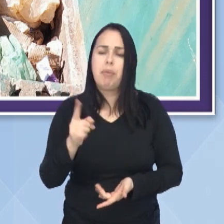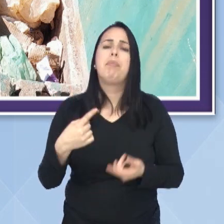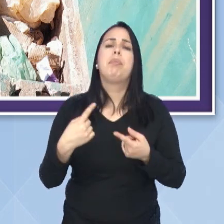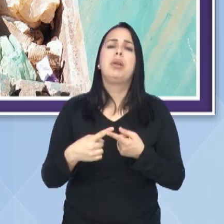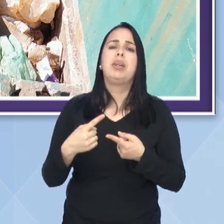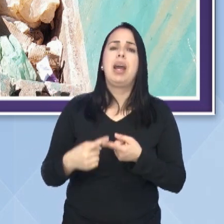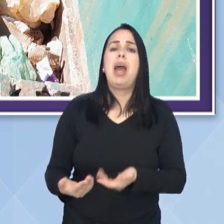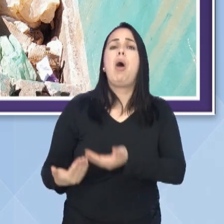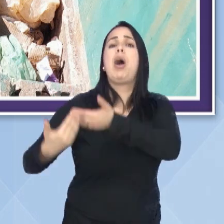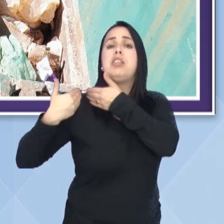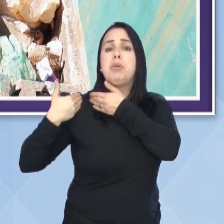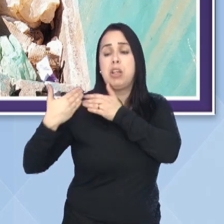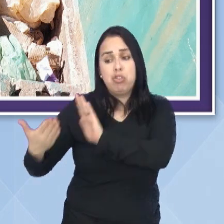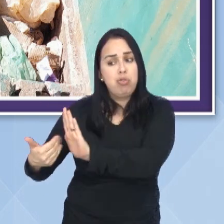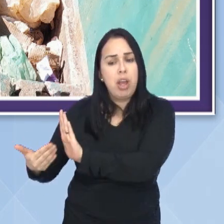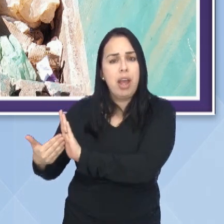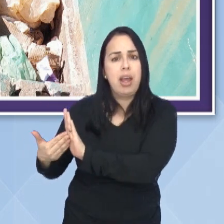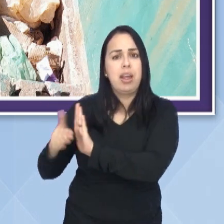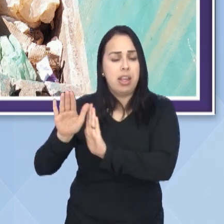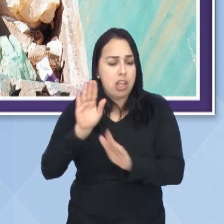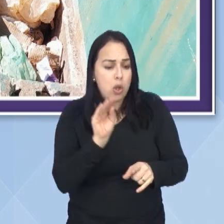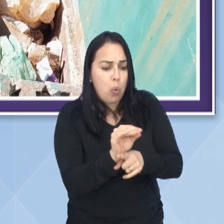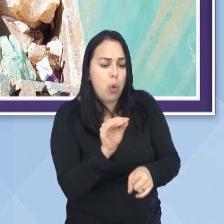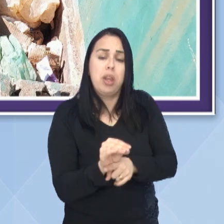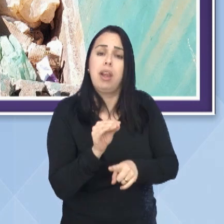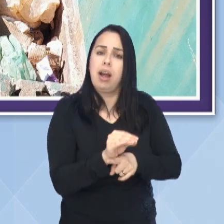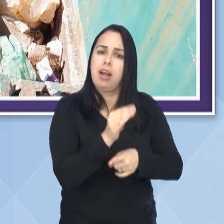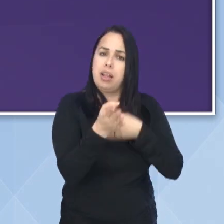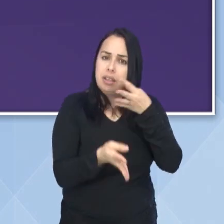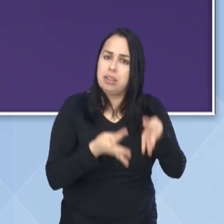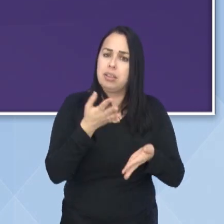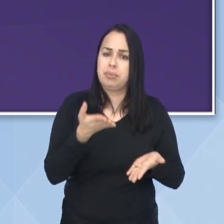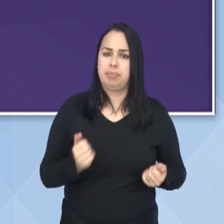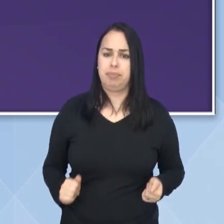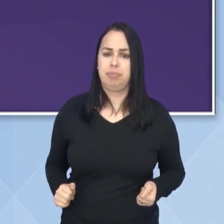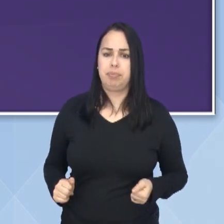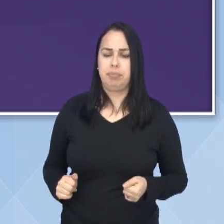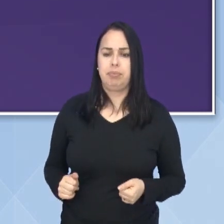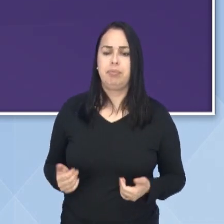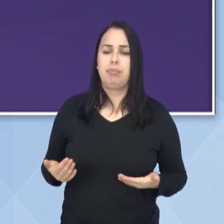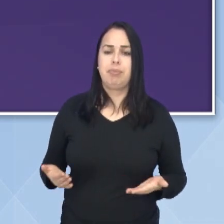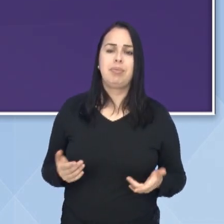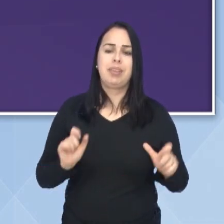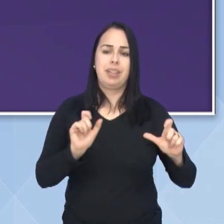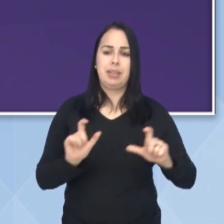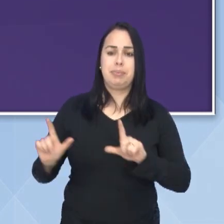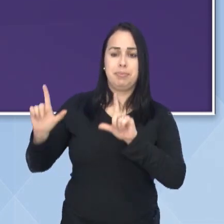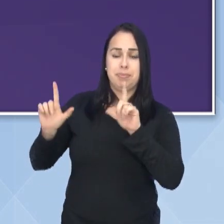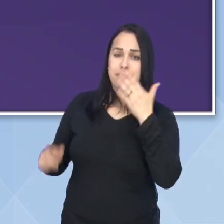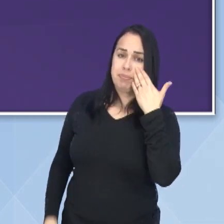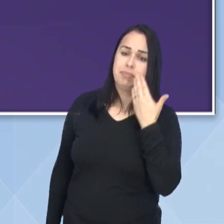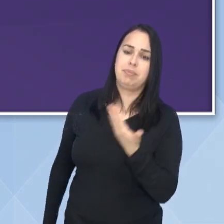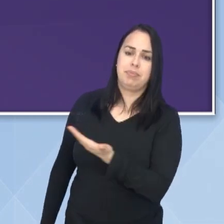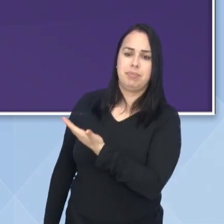tem mais que obrigação cuidar e zelar a prefeitura. E aí está aí